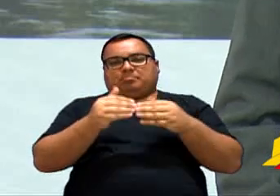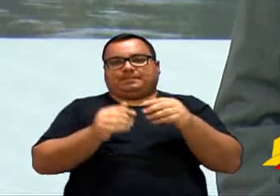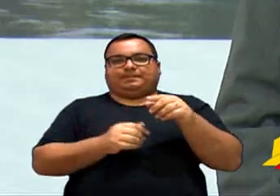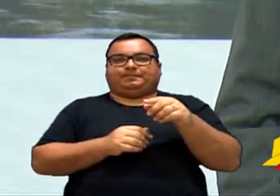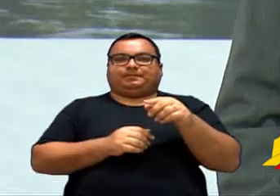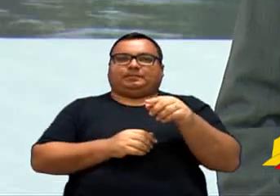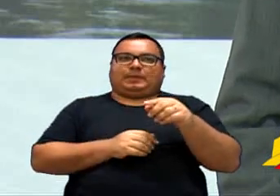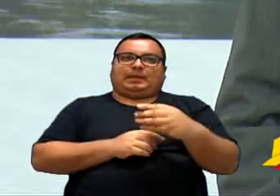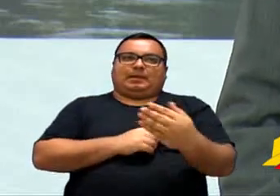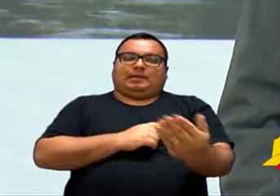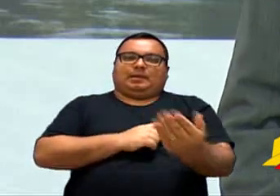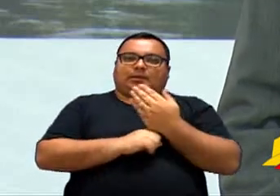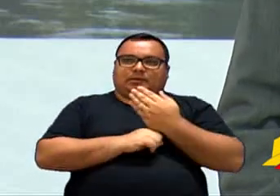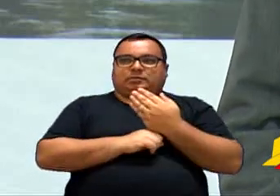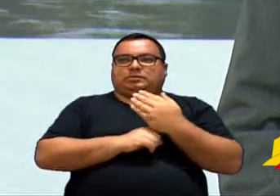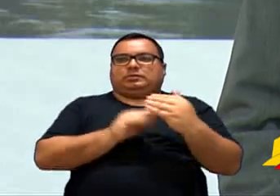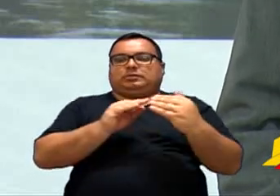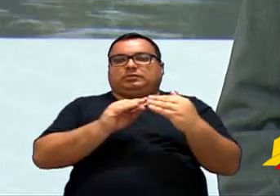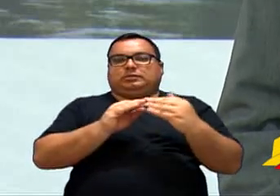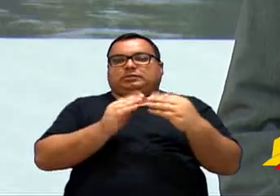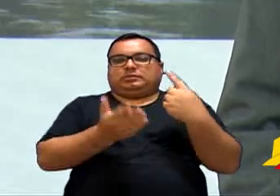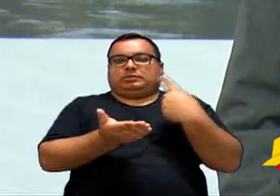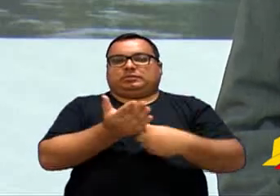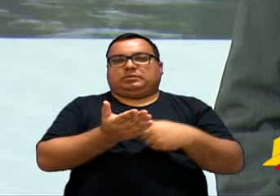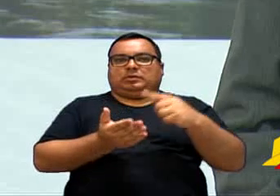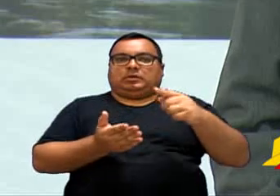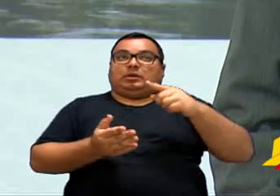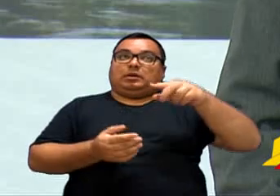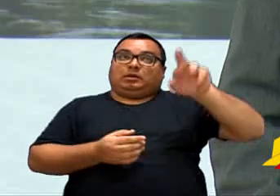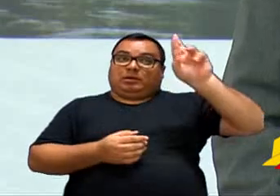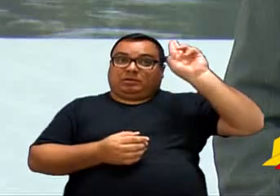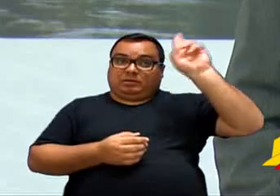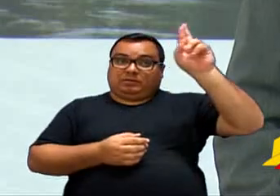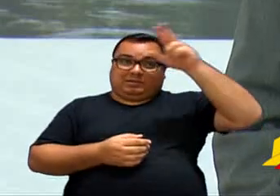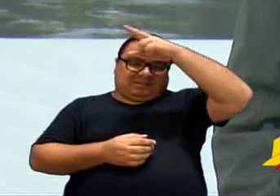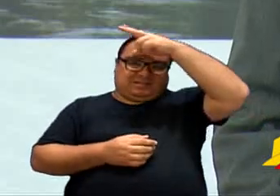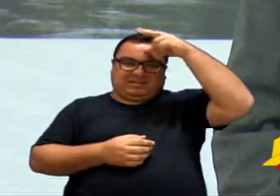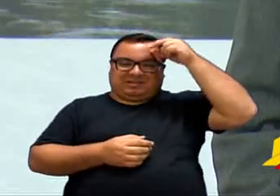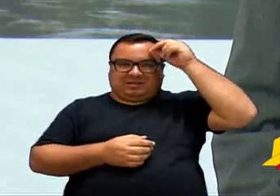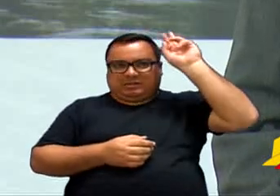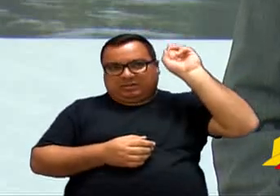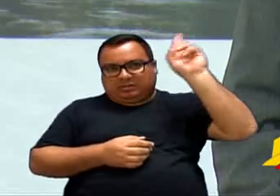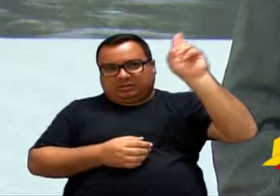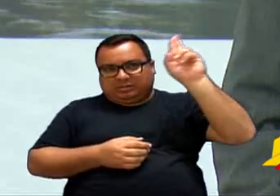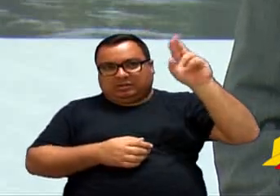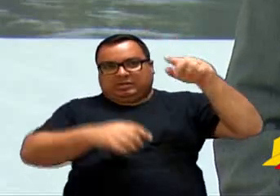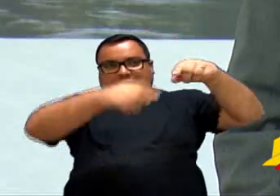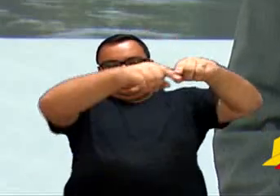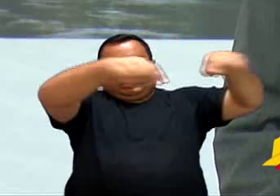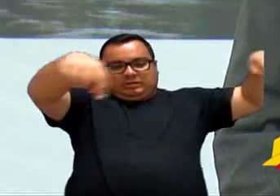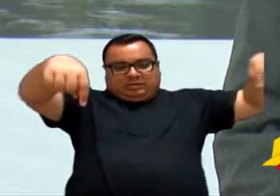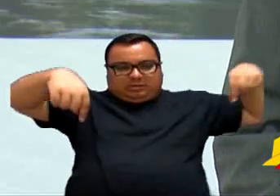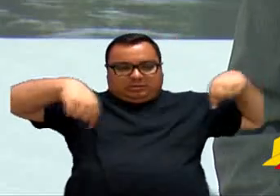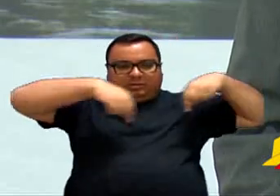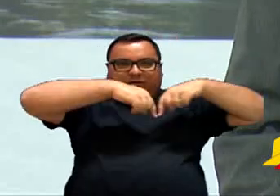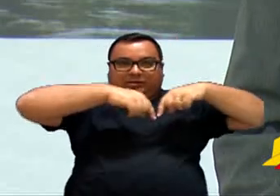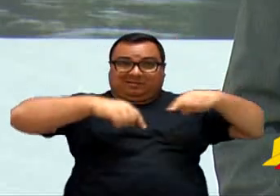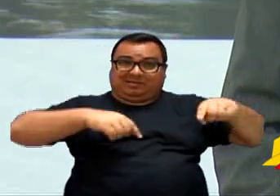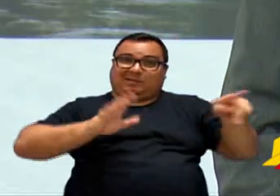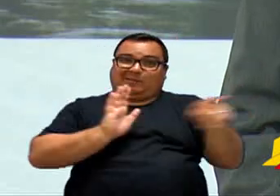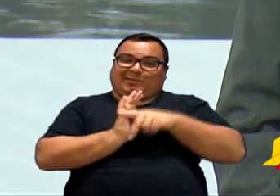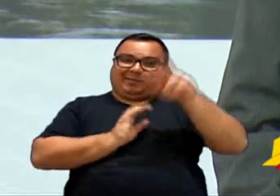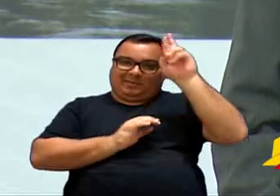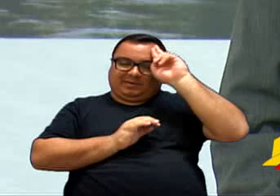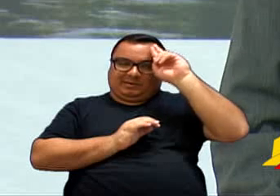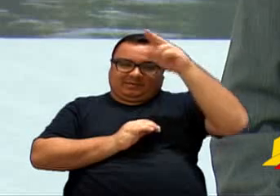não. Uma parceria, um encaminhamento. O mínimo de controle que a prefeitura teria sobre uma entidade que usa uma área pública. O que nós podemos assumir um compromisso